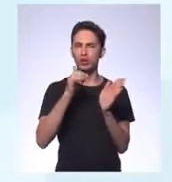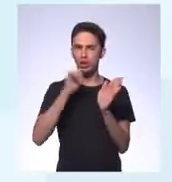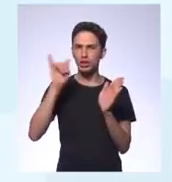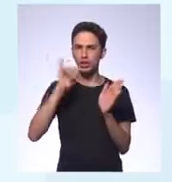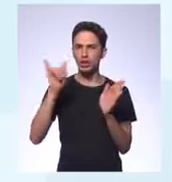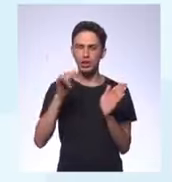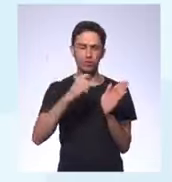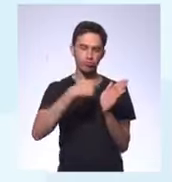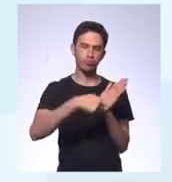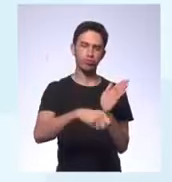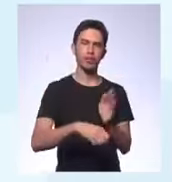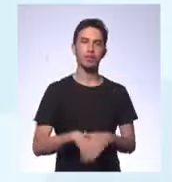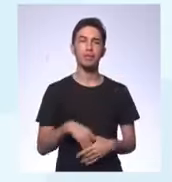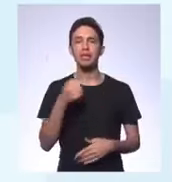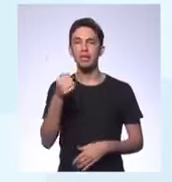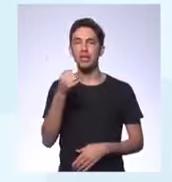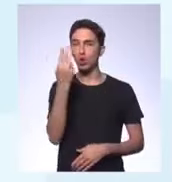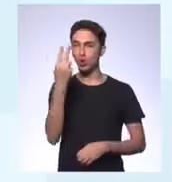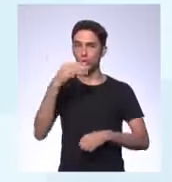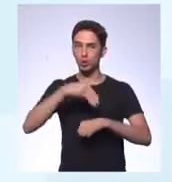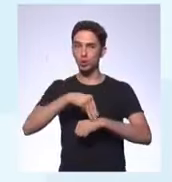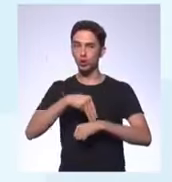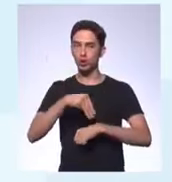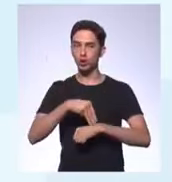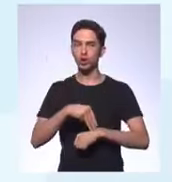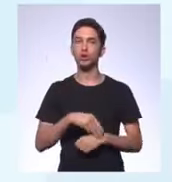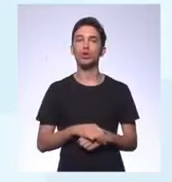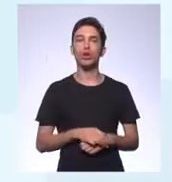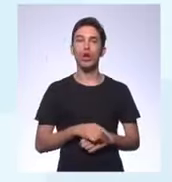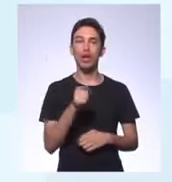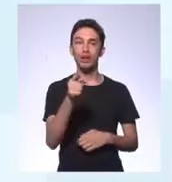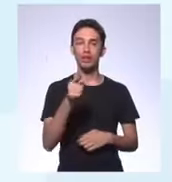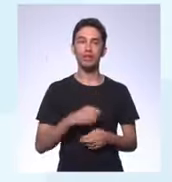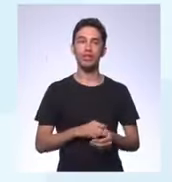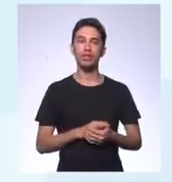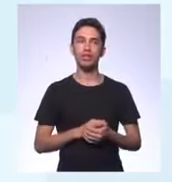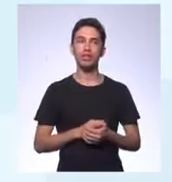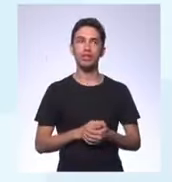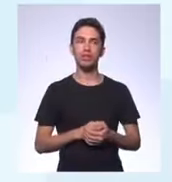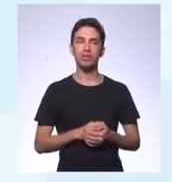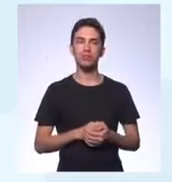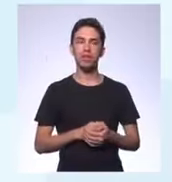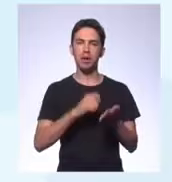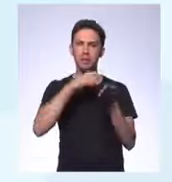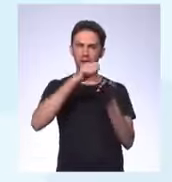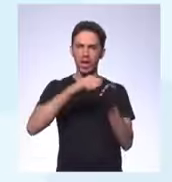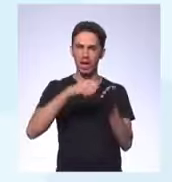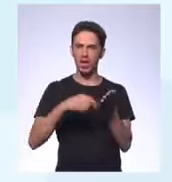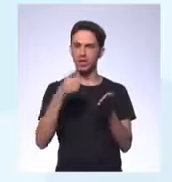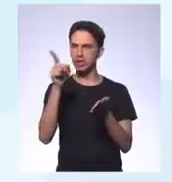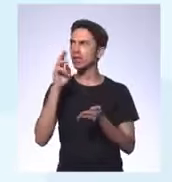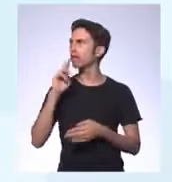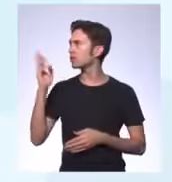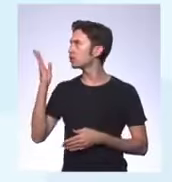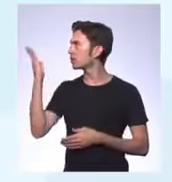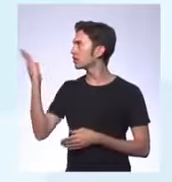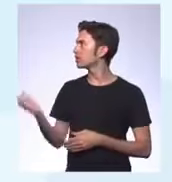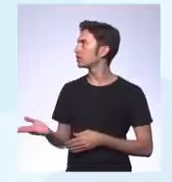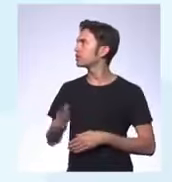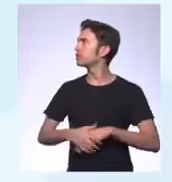passem para a gente agora no chat. Eu vou dar 2 minutinhos para vocês, como se vocês estivessem preenchendo essa fichinha aí,